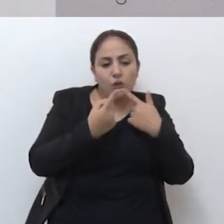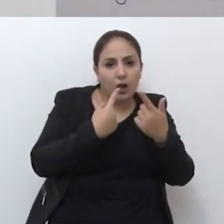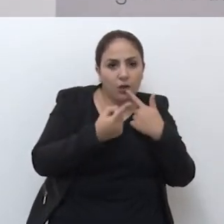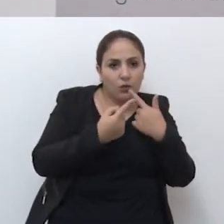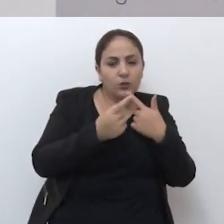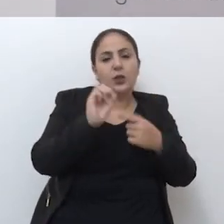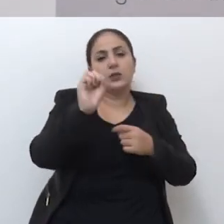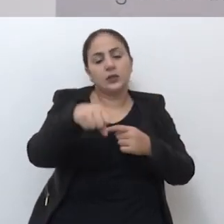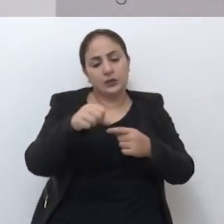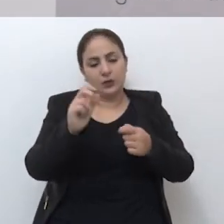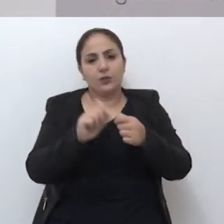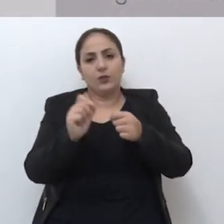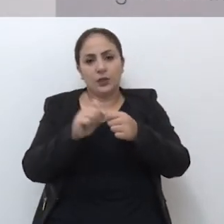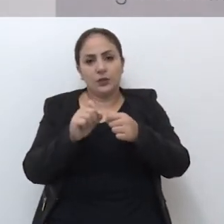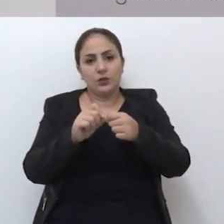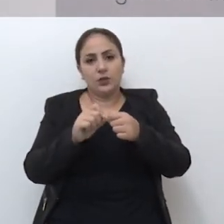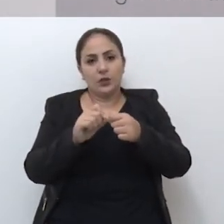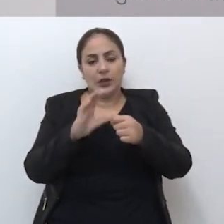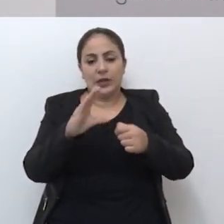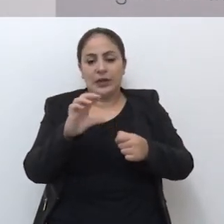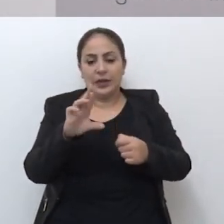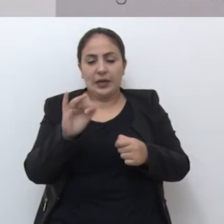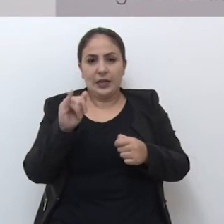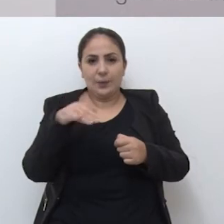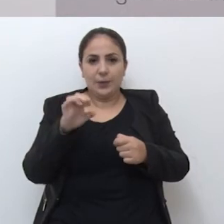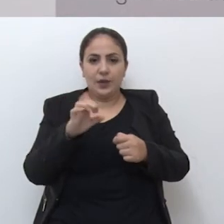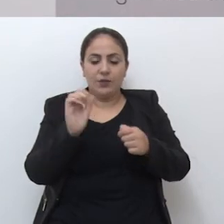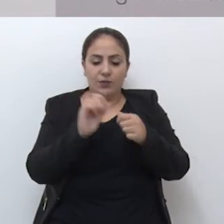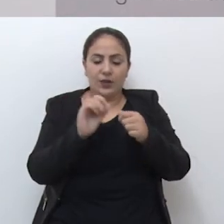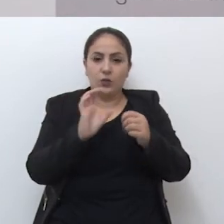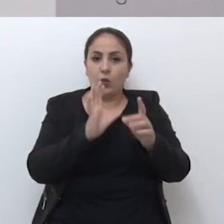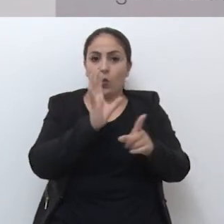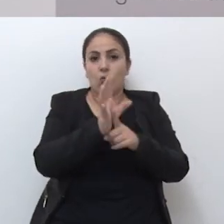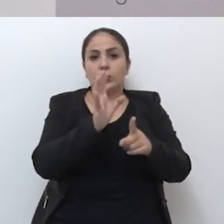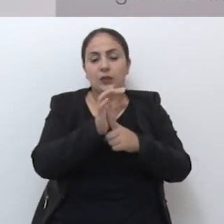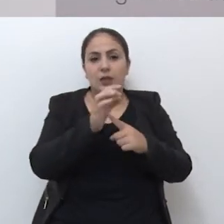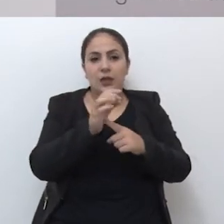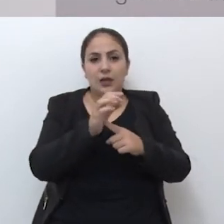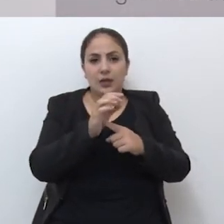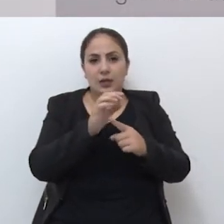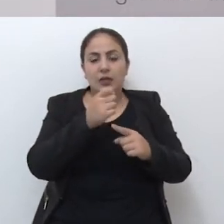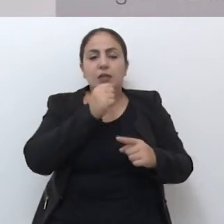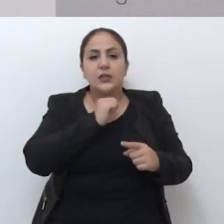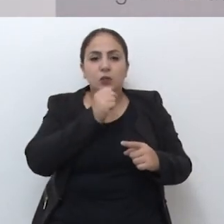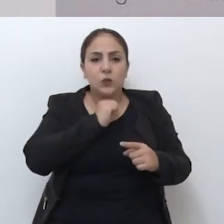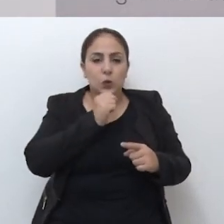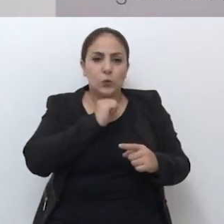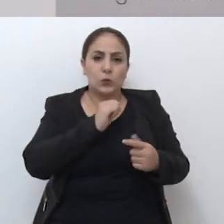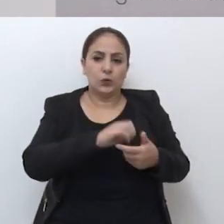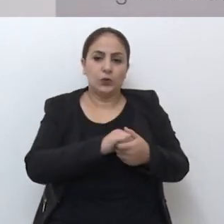com diálogo. Aí sim, são crimes cometidos contra idosos que, inclusive,